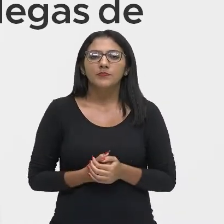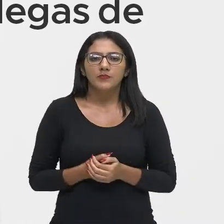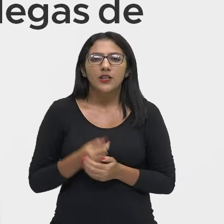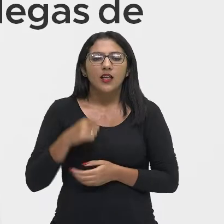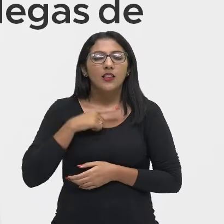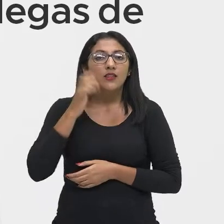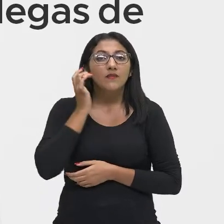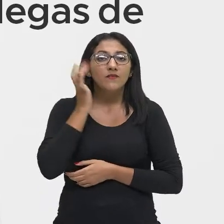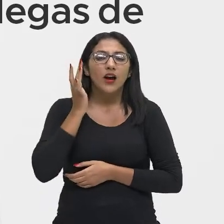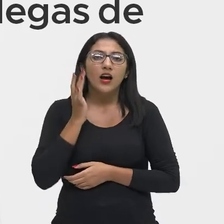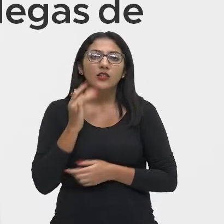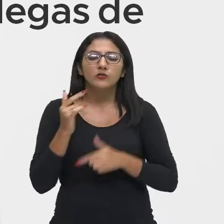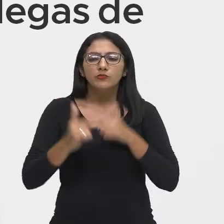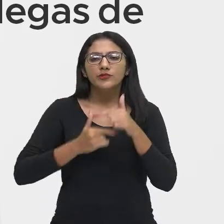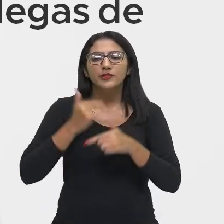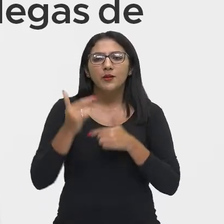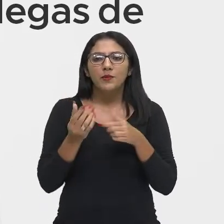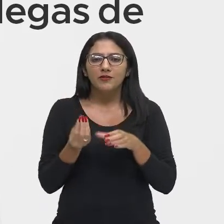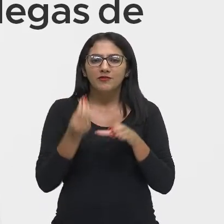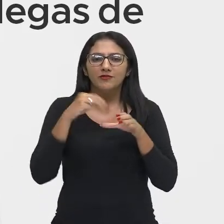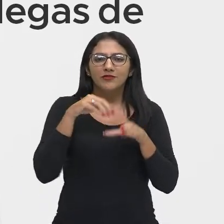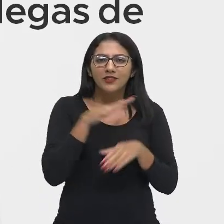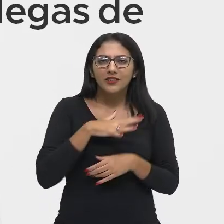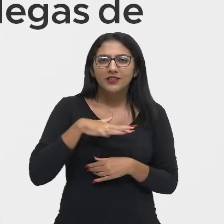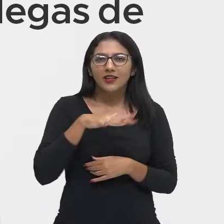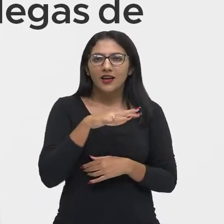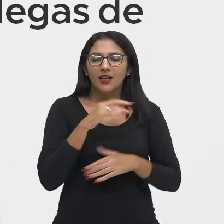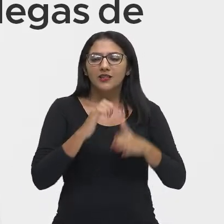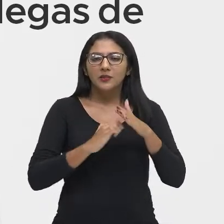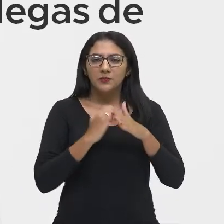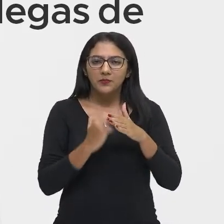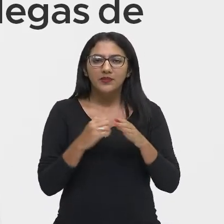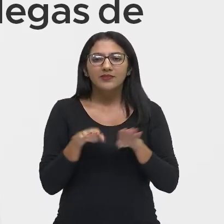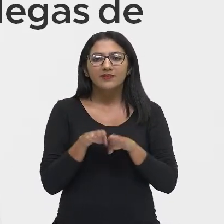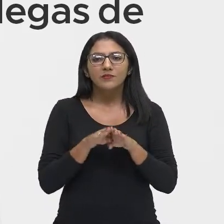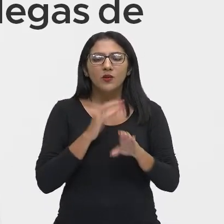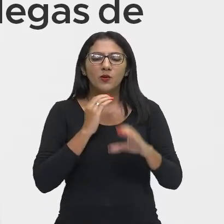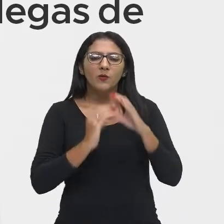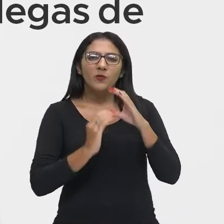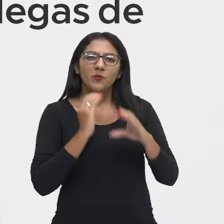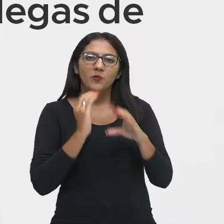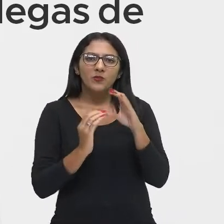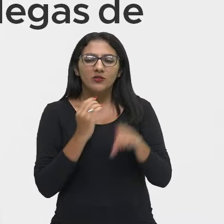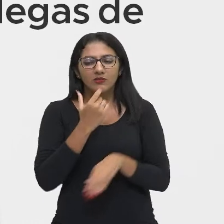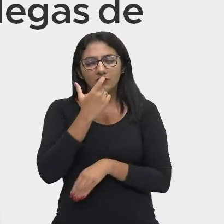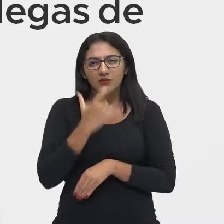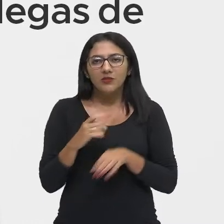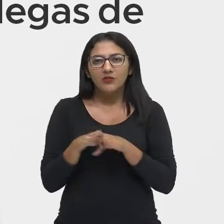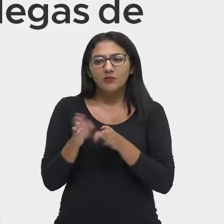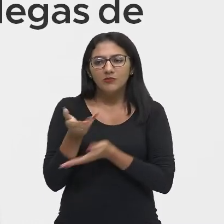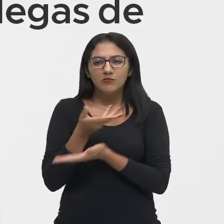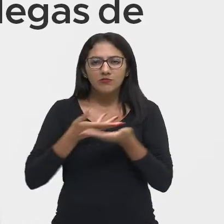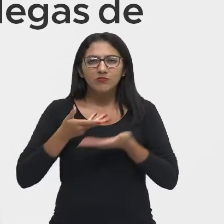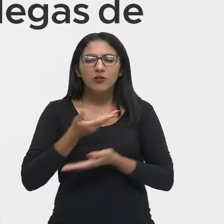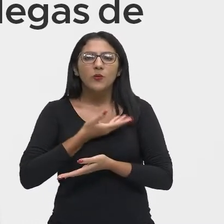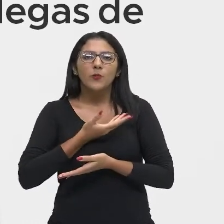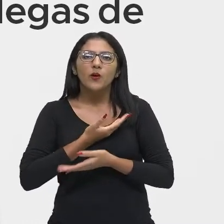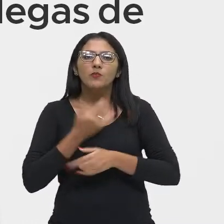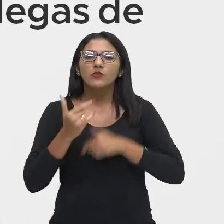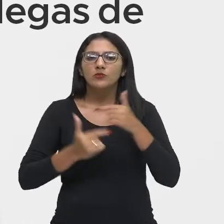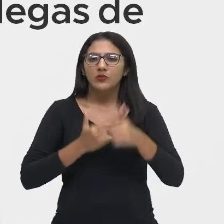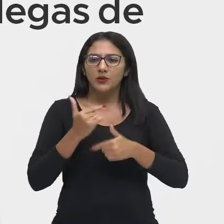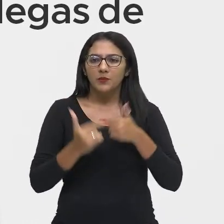facilita a atividade dentro de uma empresa e a comunicação entre você e seus colegas de